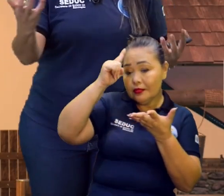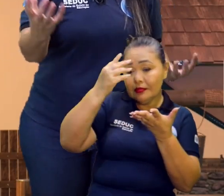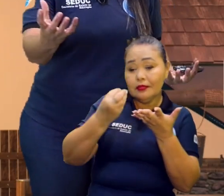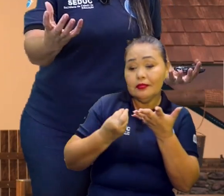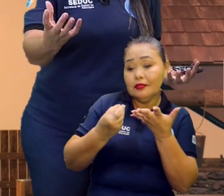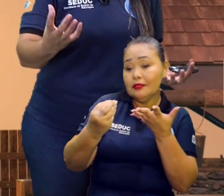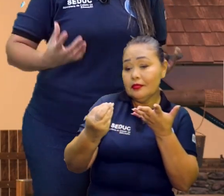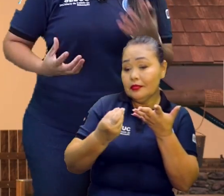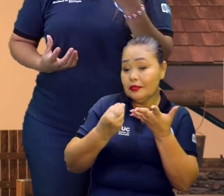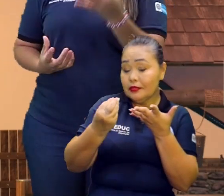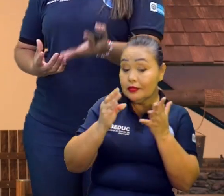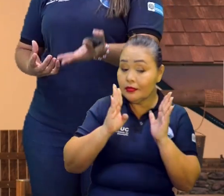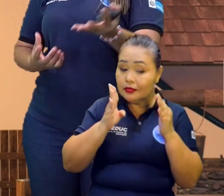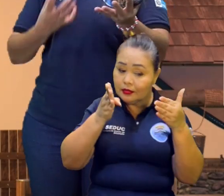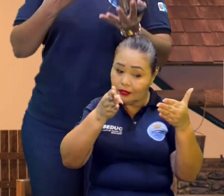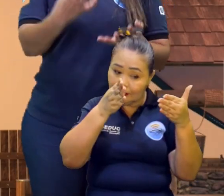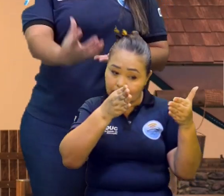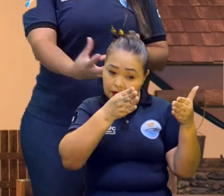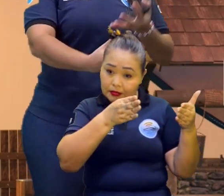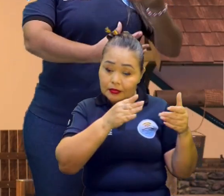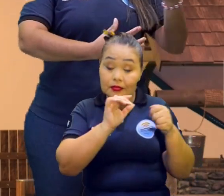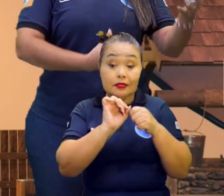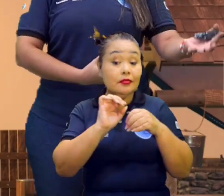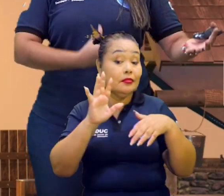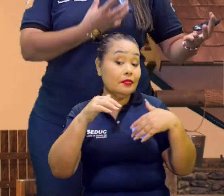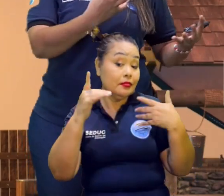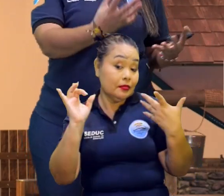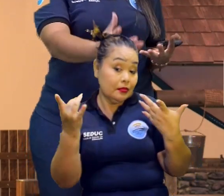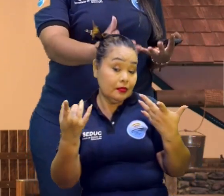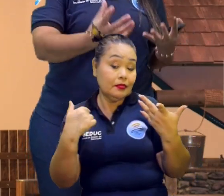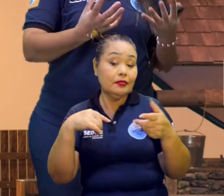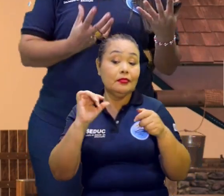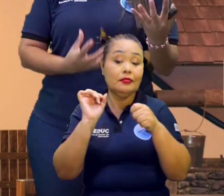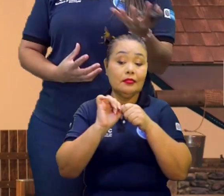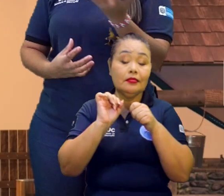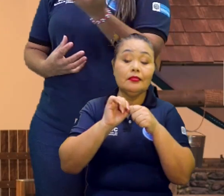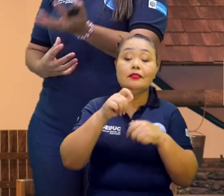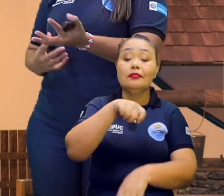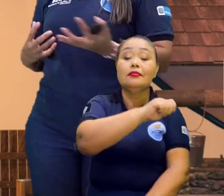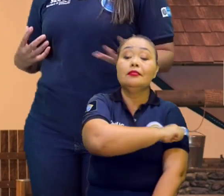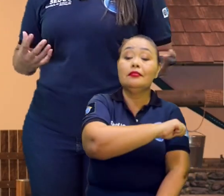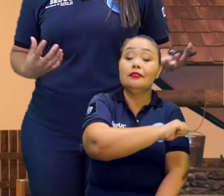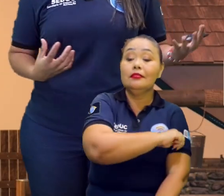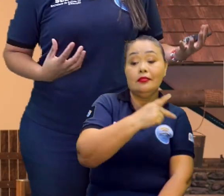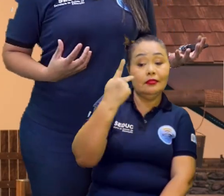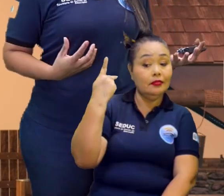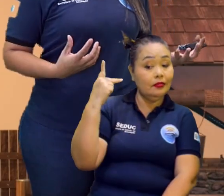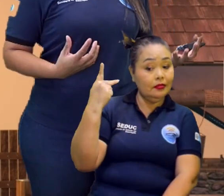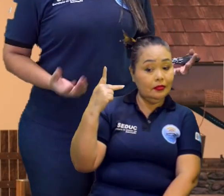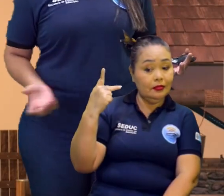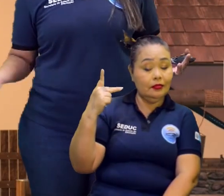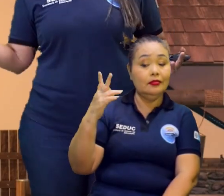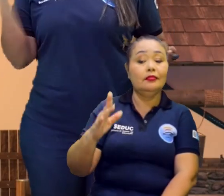concentrações distintas, para cada aluno seu, para cada um dos seus alunos.